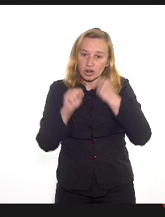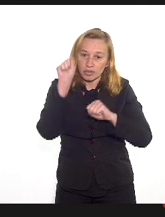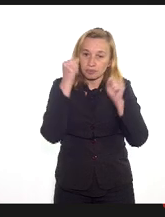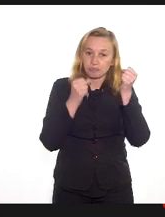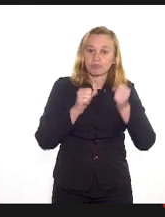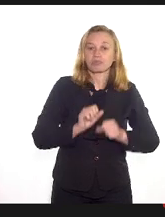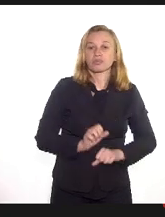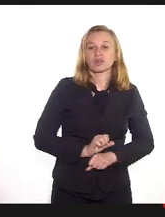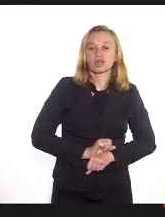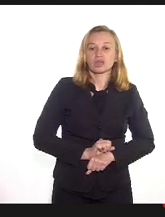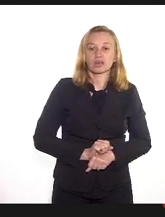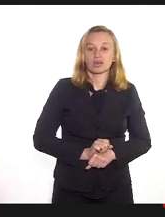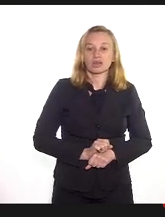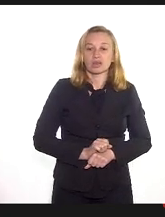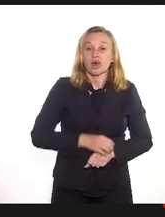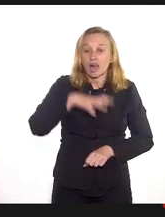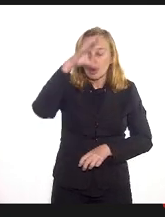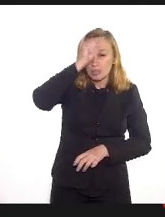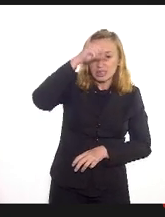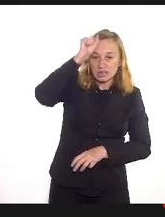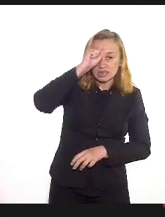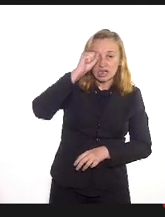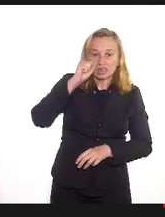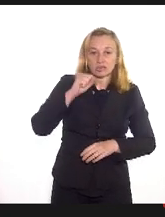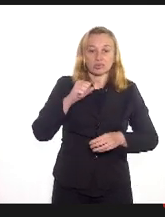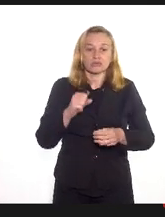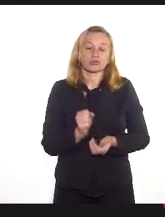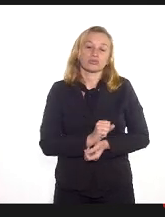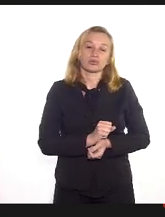Automação, aprendizado de máquina,